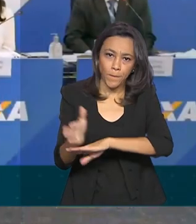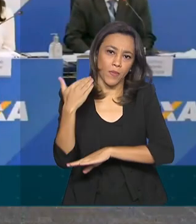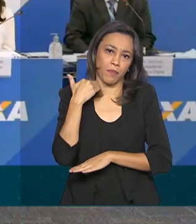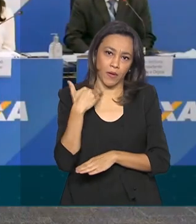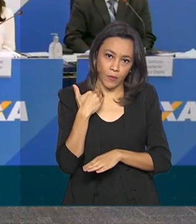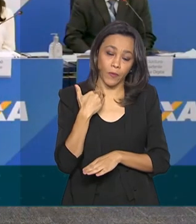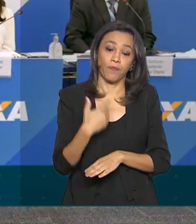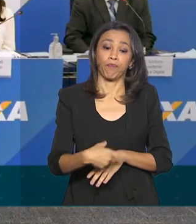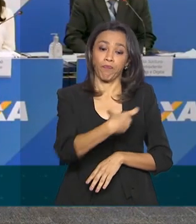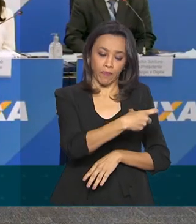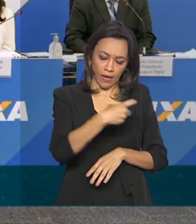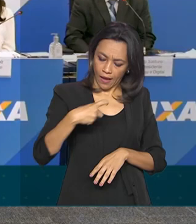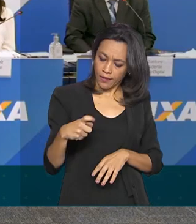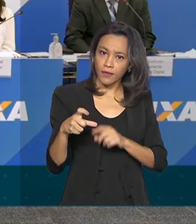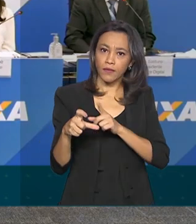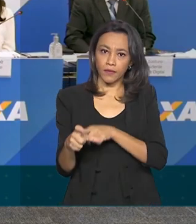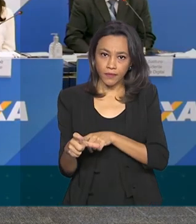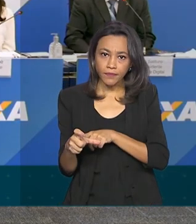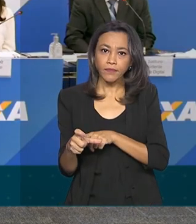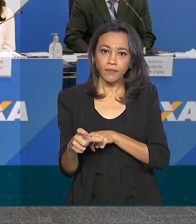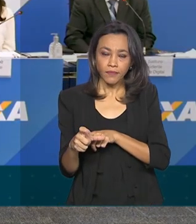digital e ela ea inclusão social